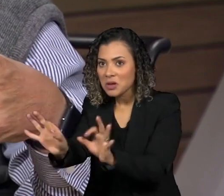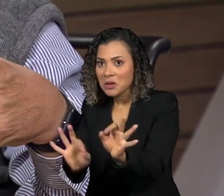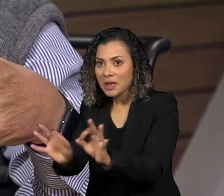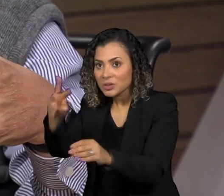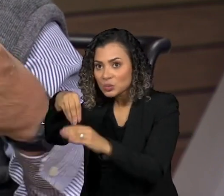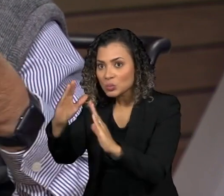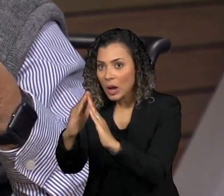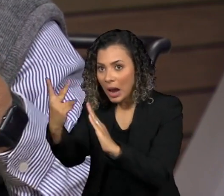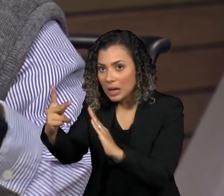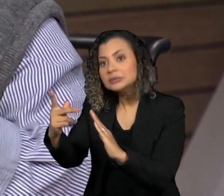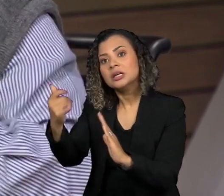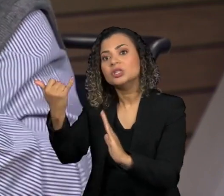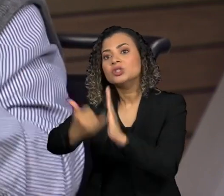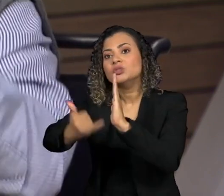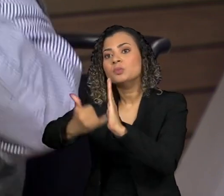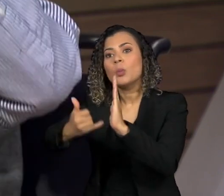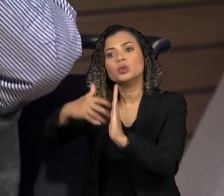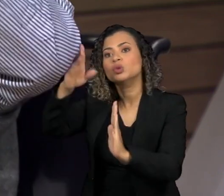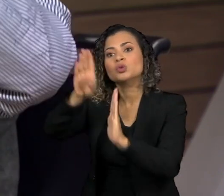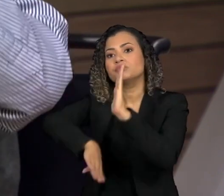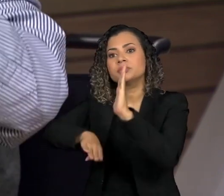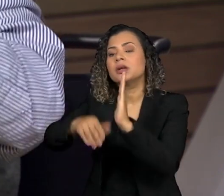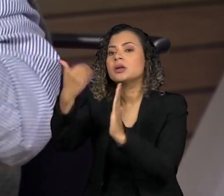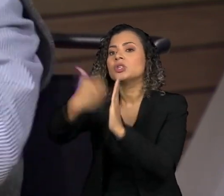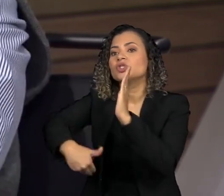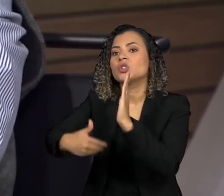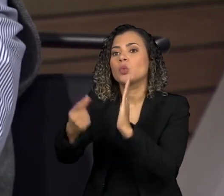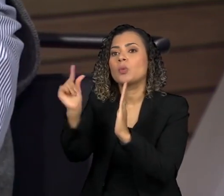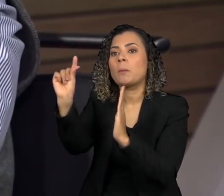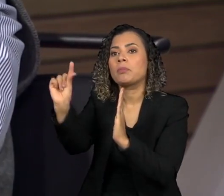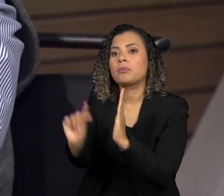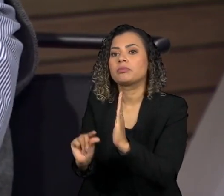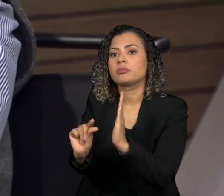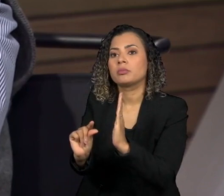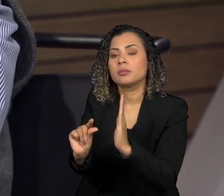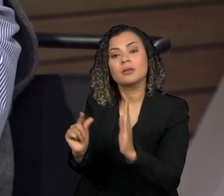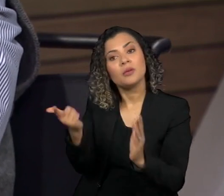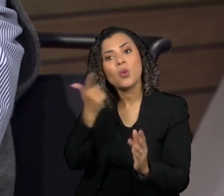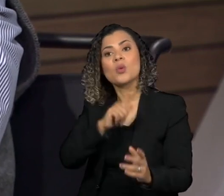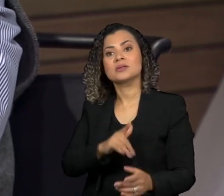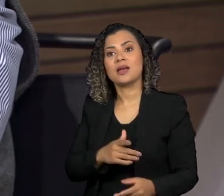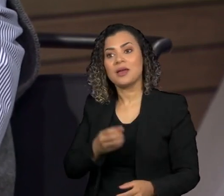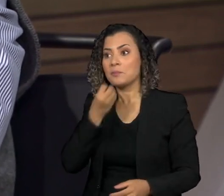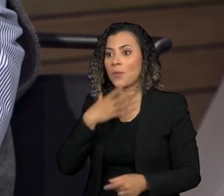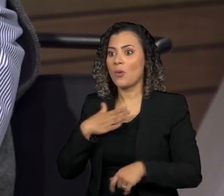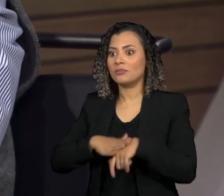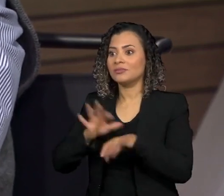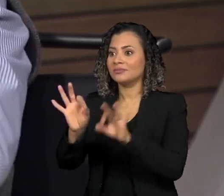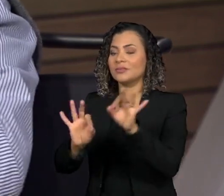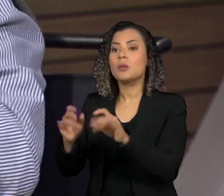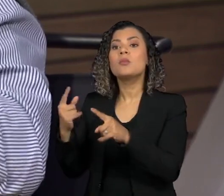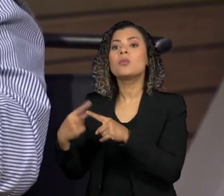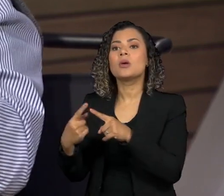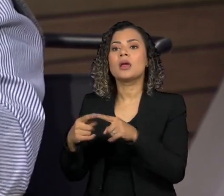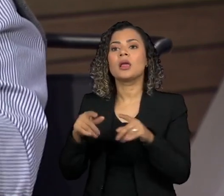sua casa, isso ajudaria a reduzir a ilha de calor, compensava isso com créditos de carbono,